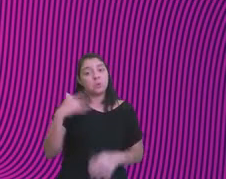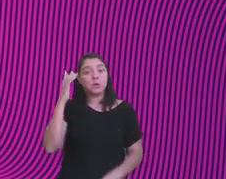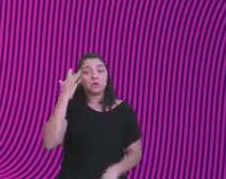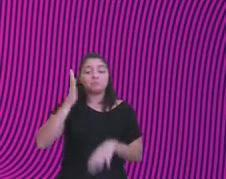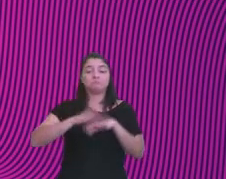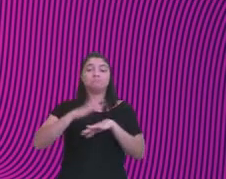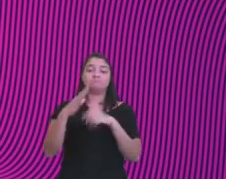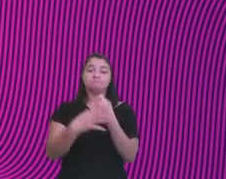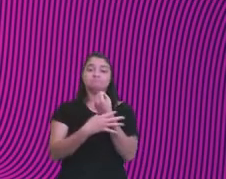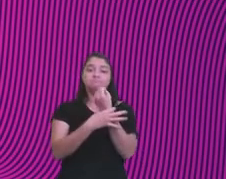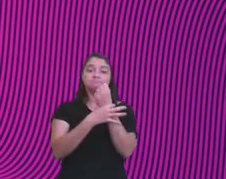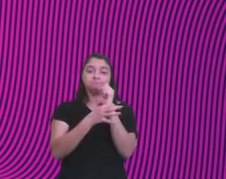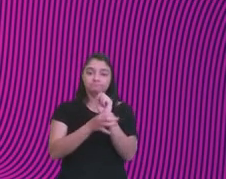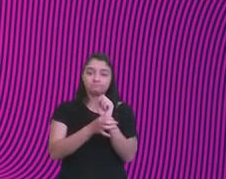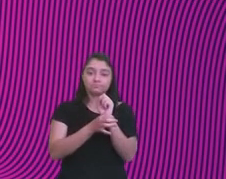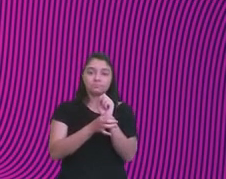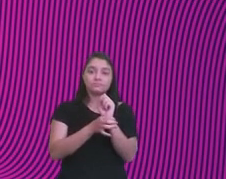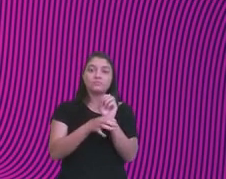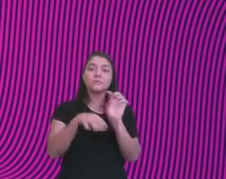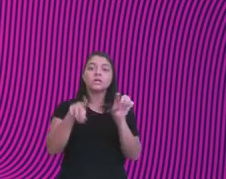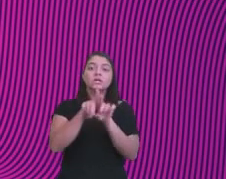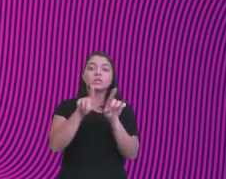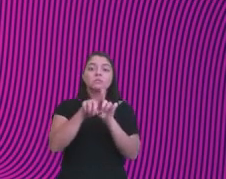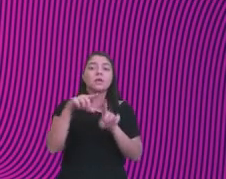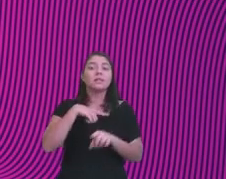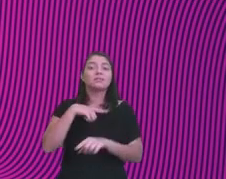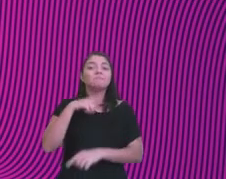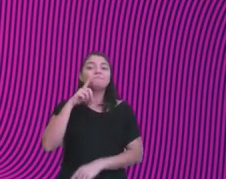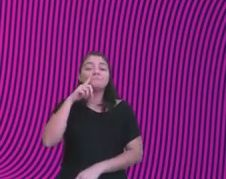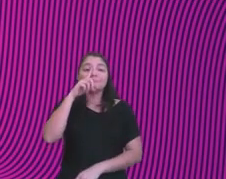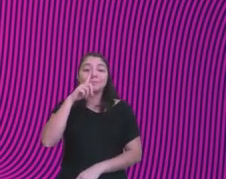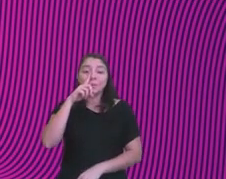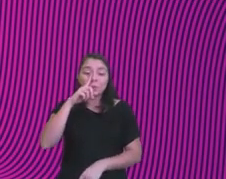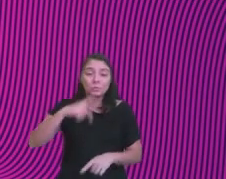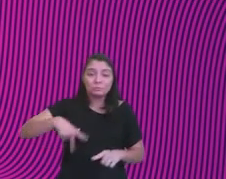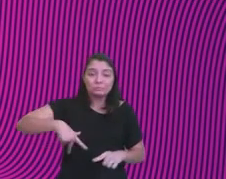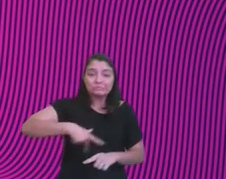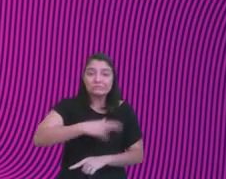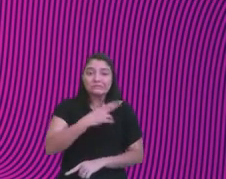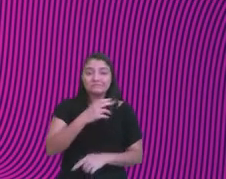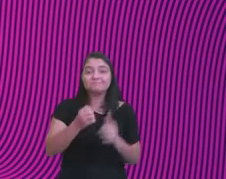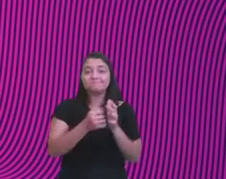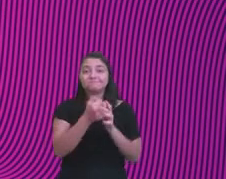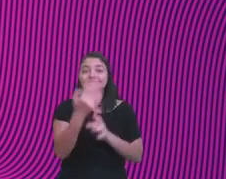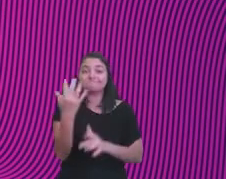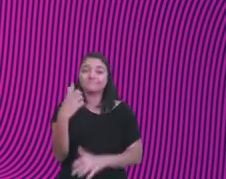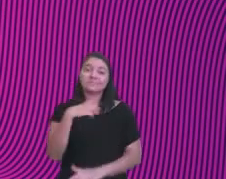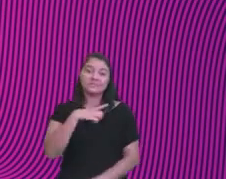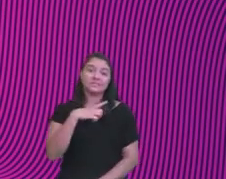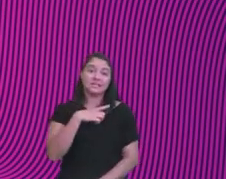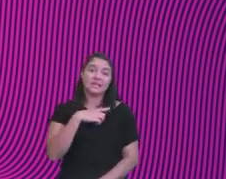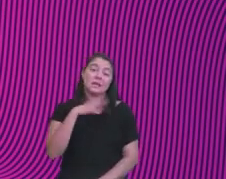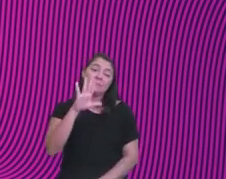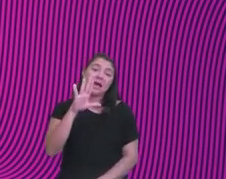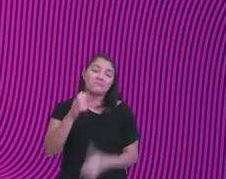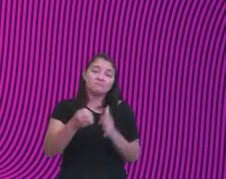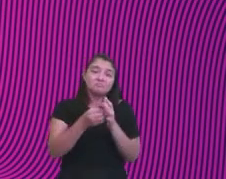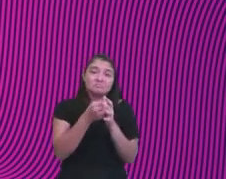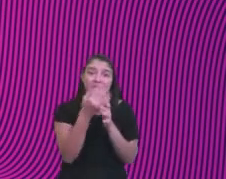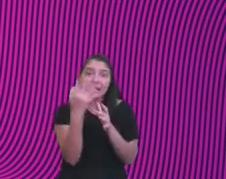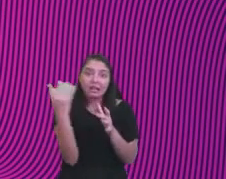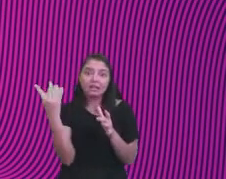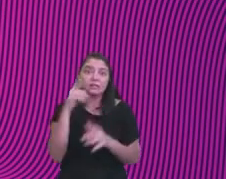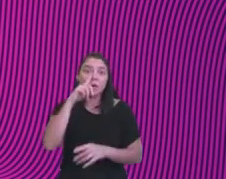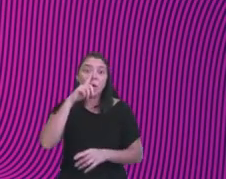E aí, o risco para essa cirurgia para colonoscopia definitiva dessa paciente, ela é muito baixo. Então,